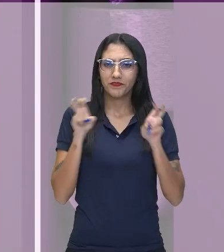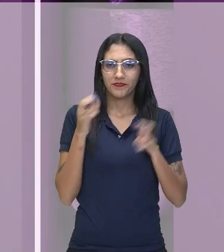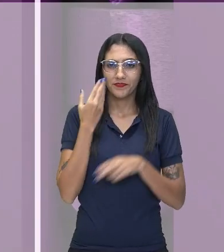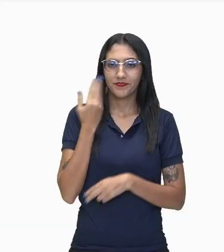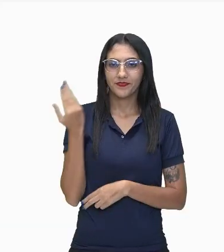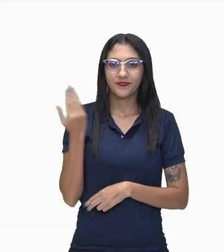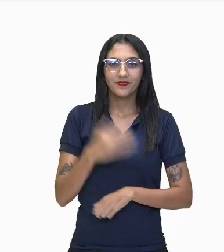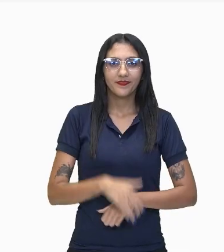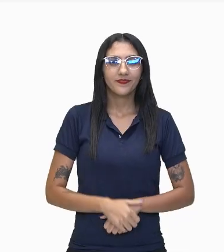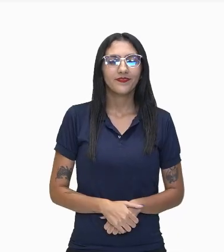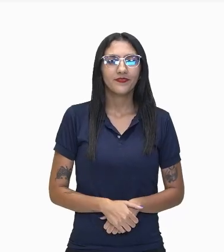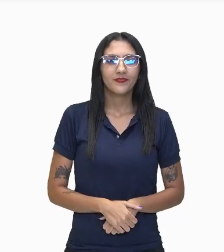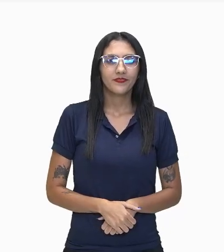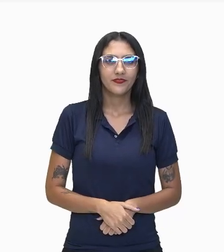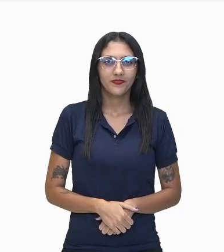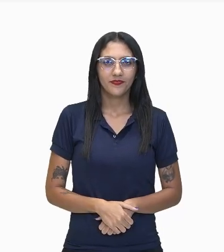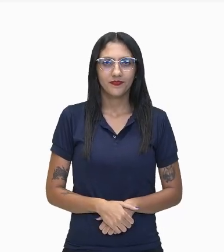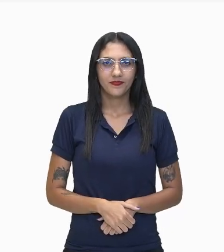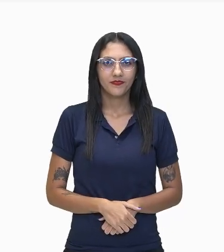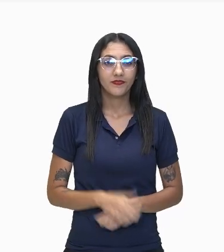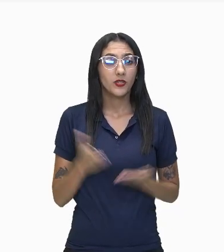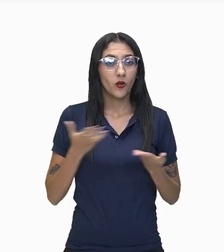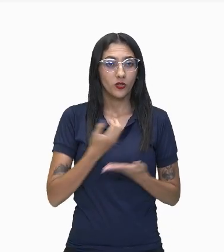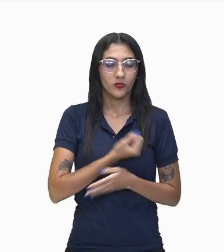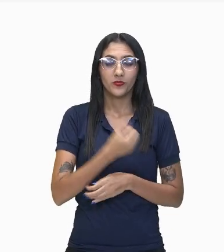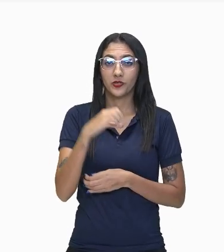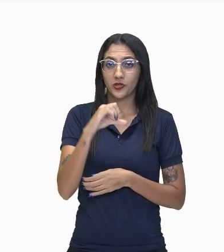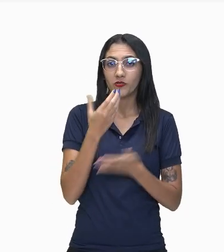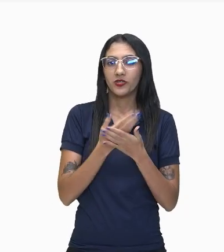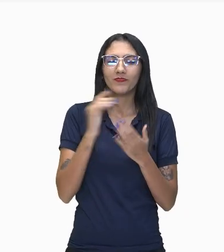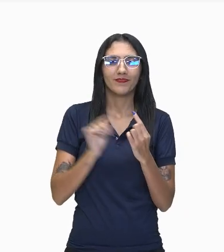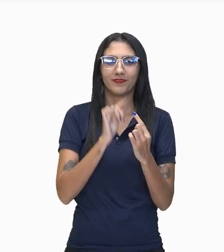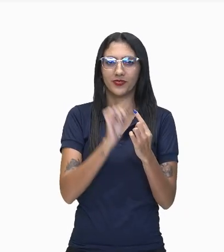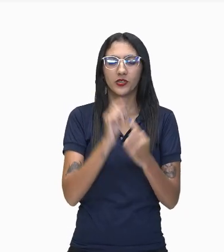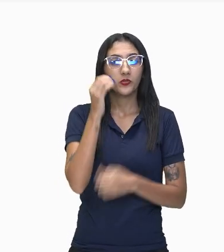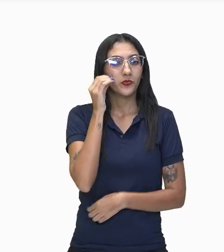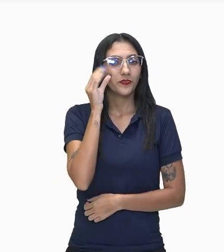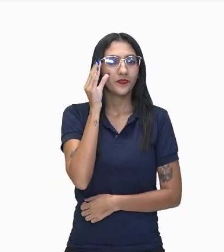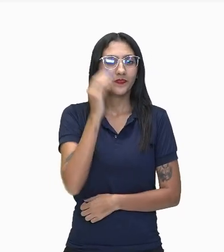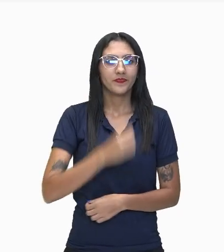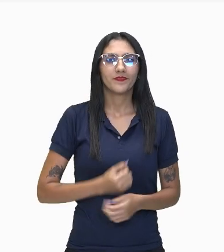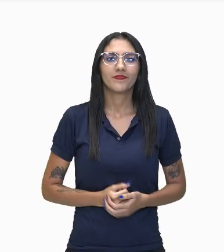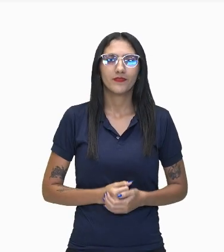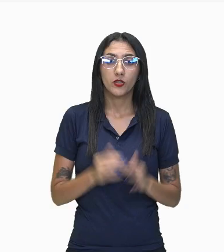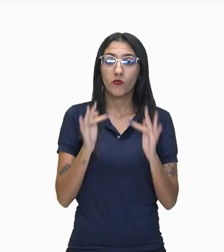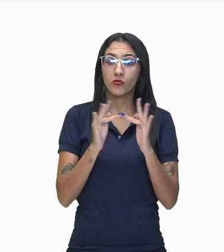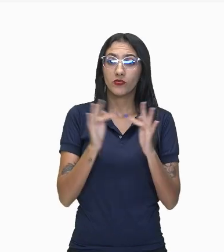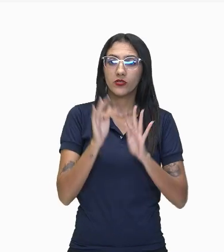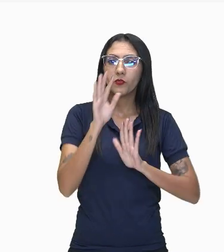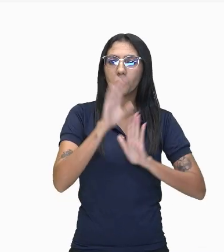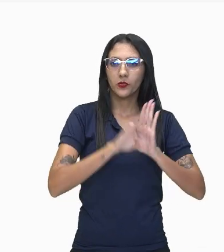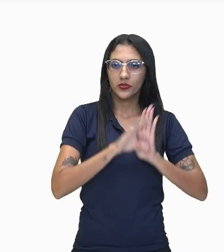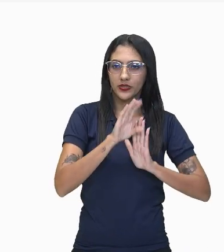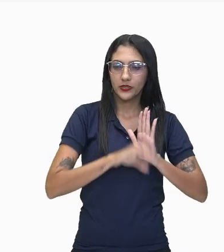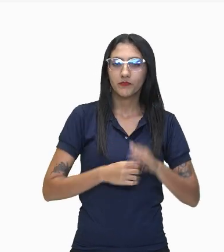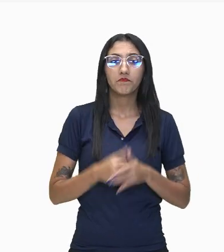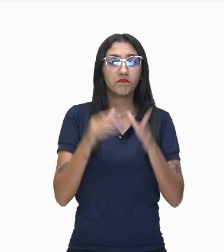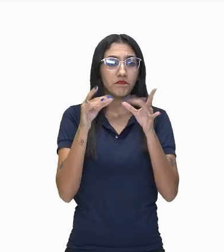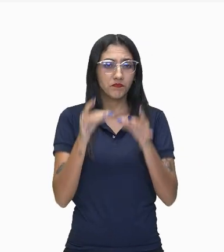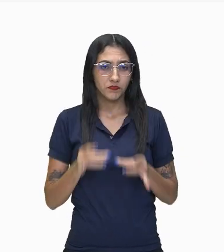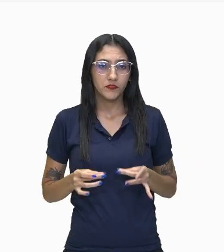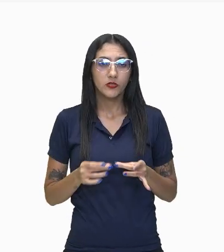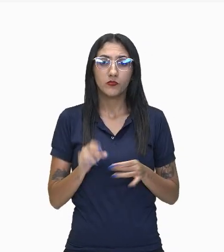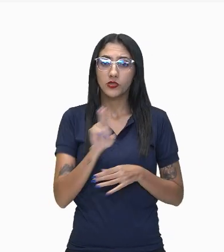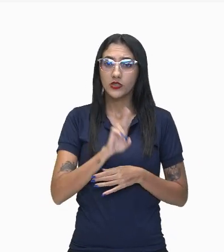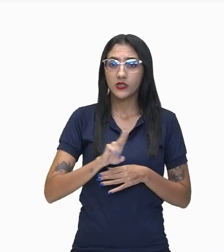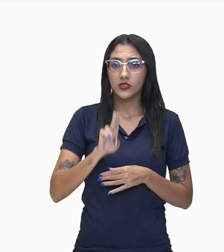aula. Aula de número 9, objeto de conhecimento, função, conceito. Detalhamento, zero